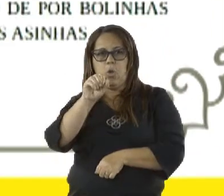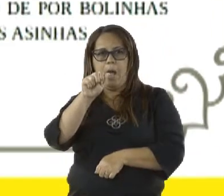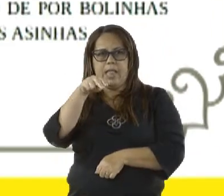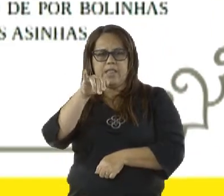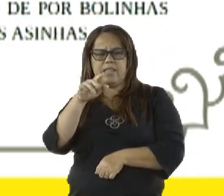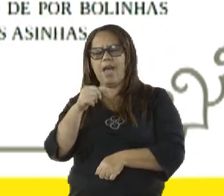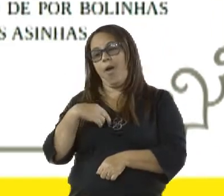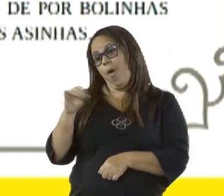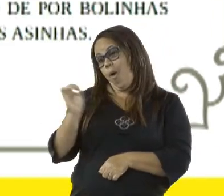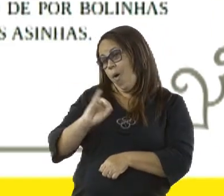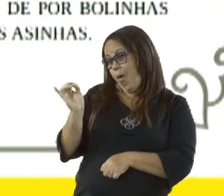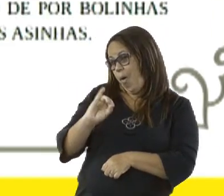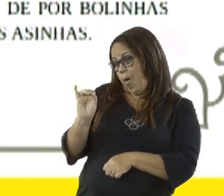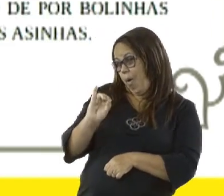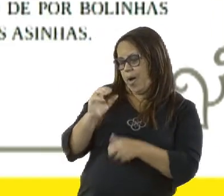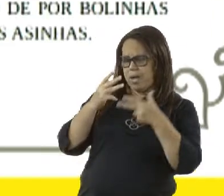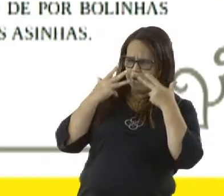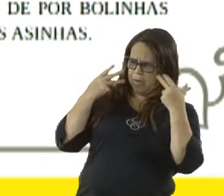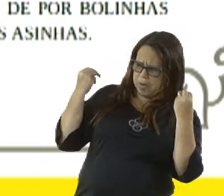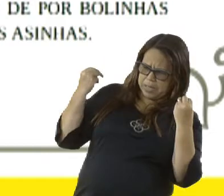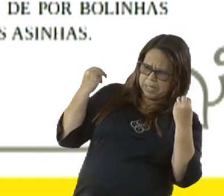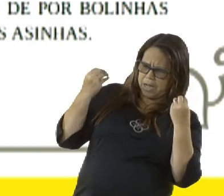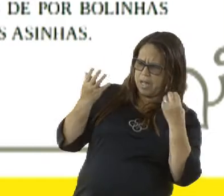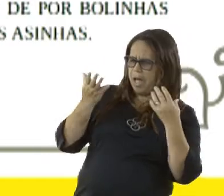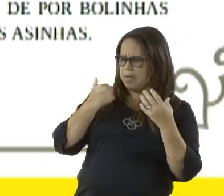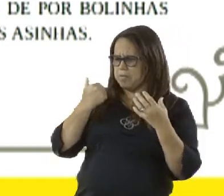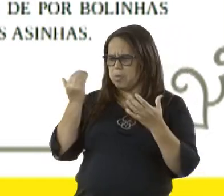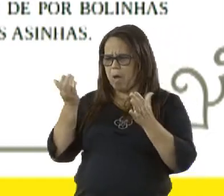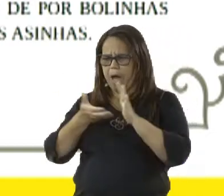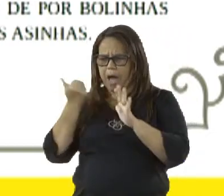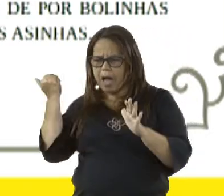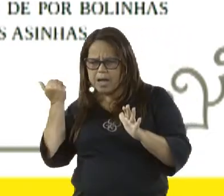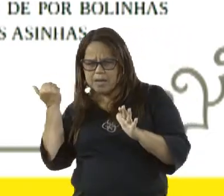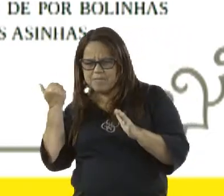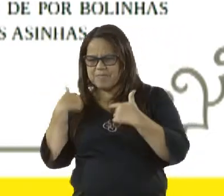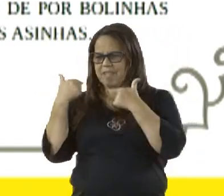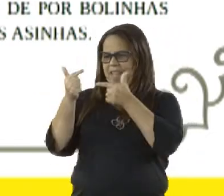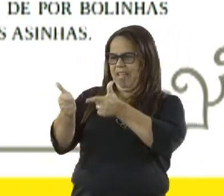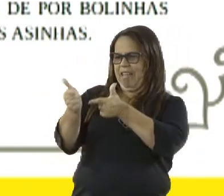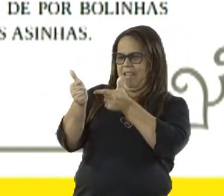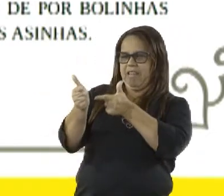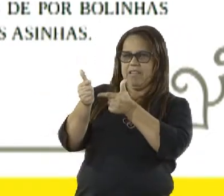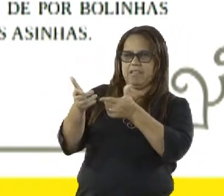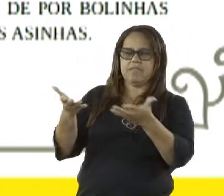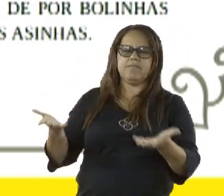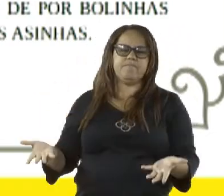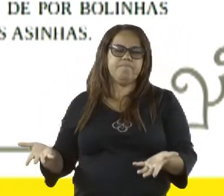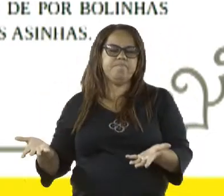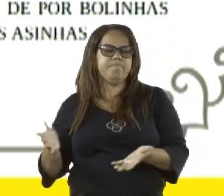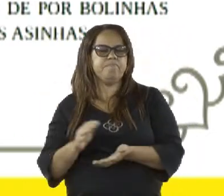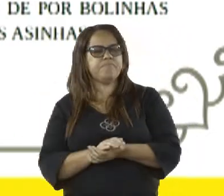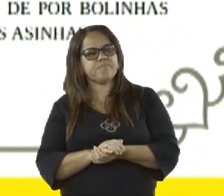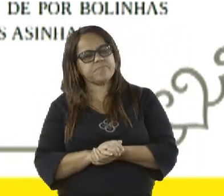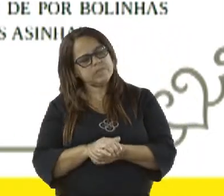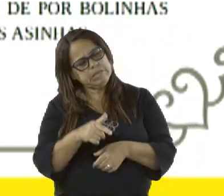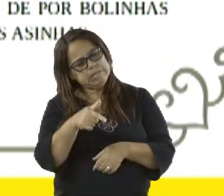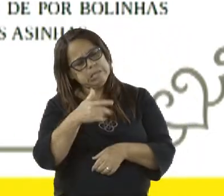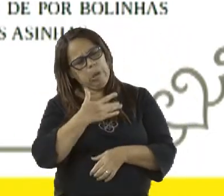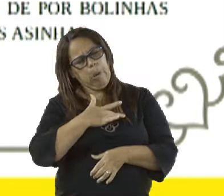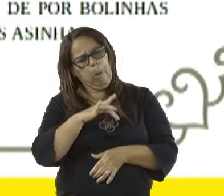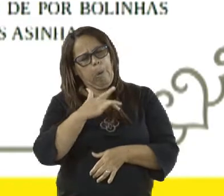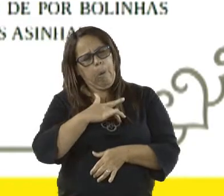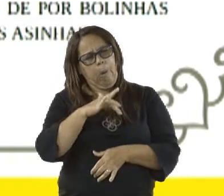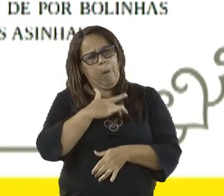Olá, Joaninha. O gato comeu suas bolinhas? Hahaha, zombava o mosquito. Joaninha,